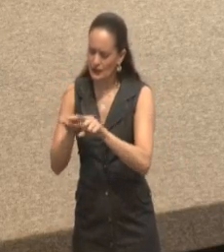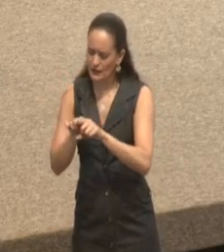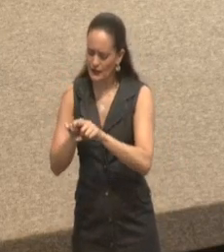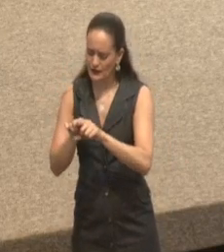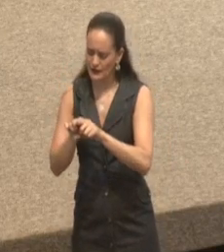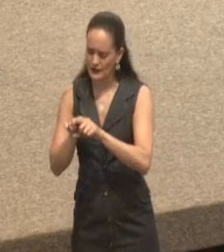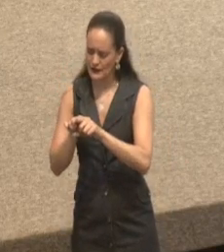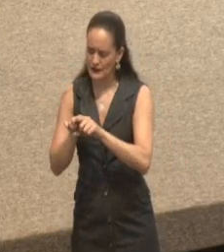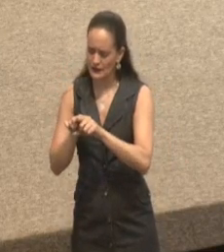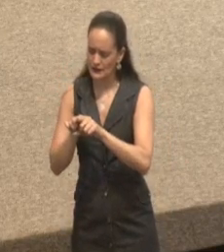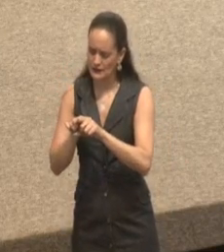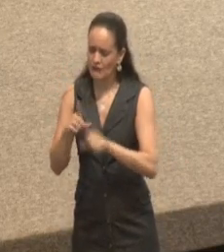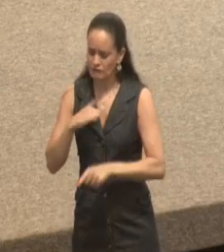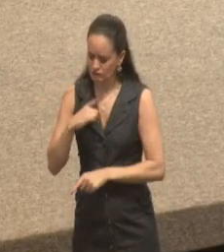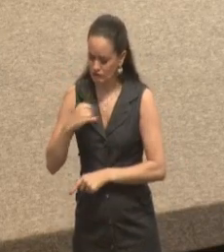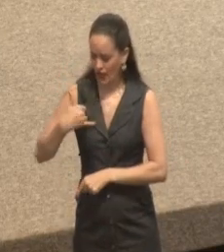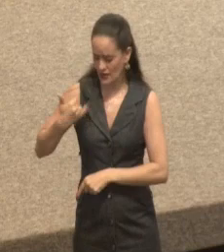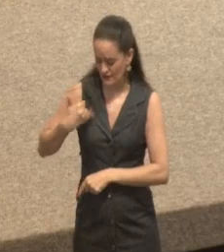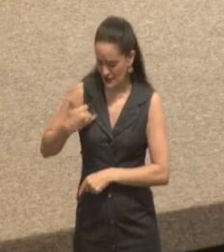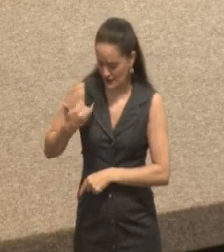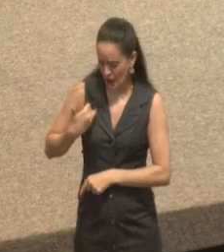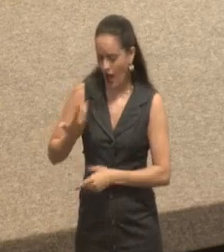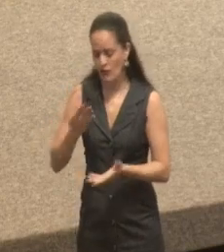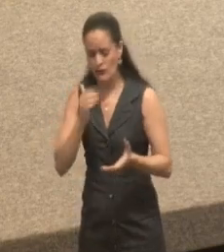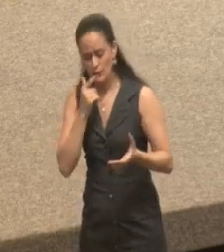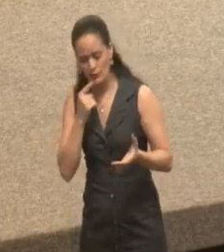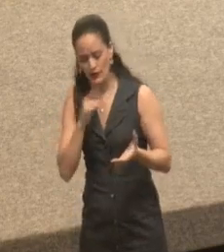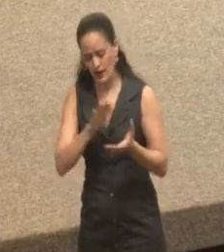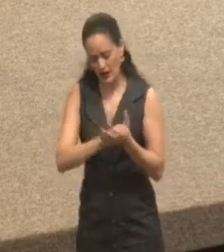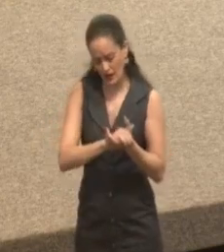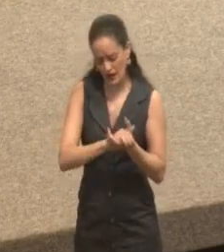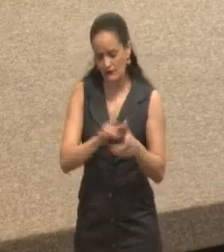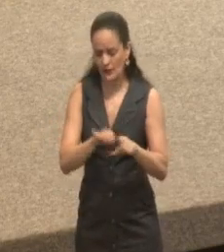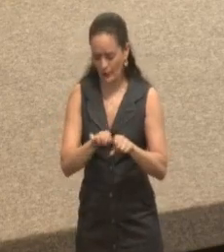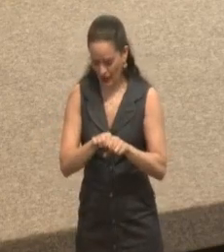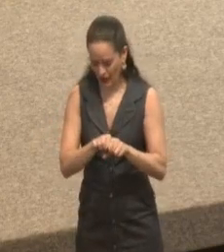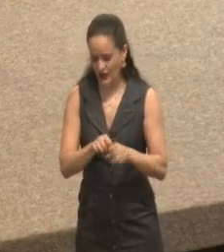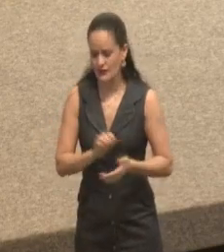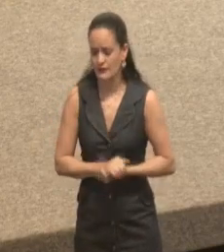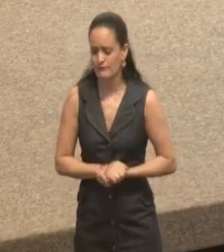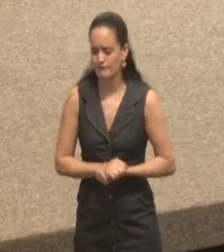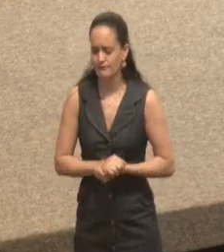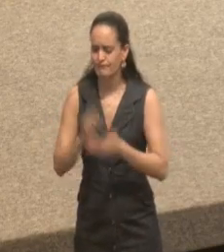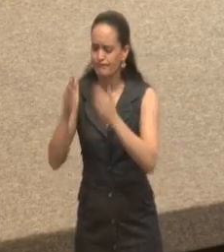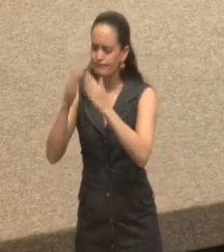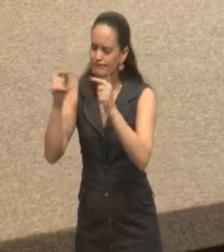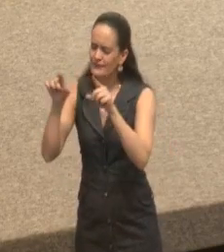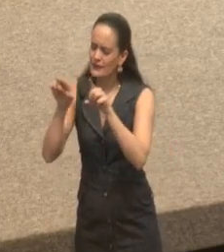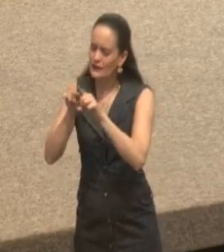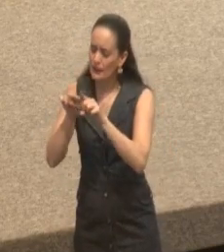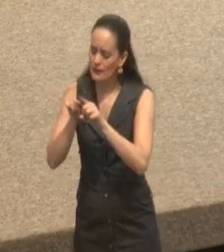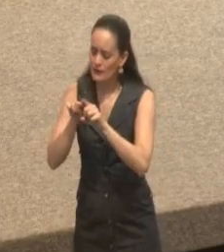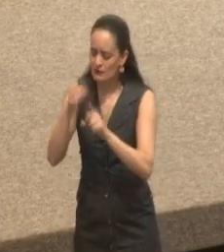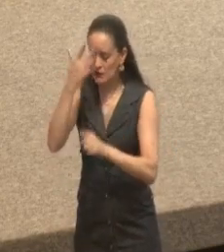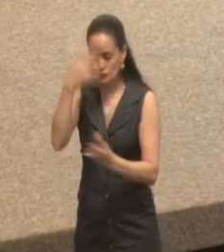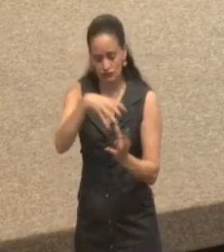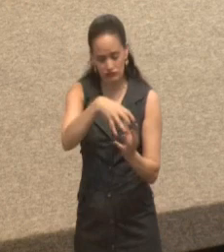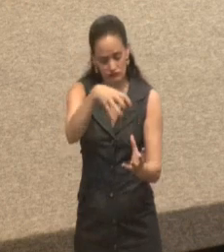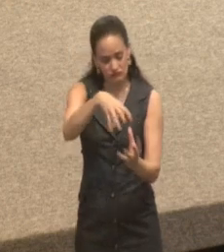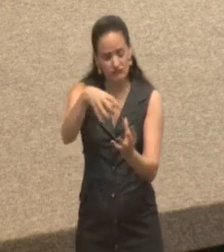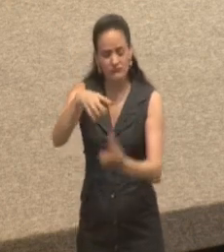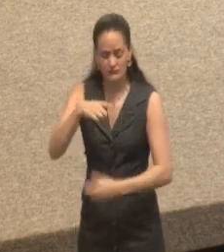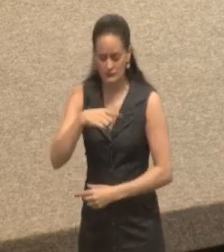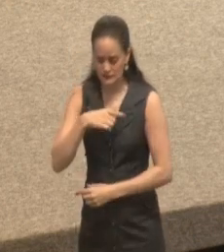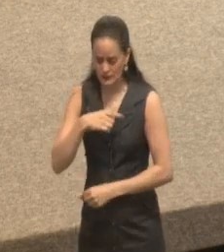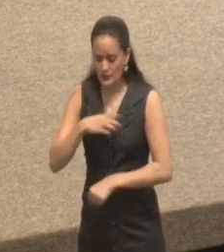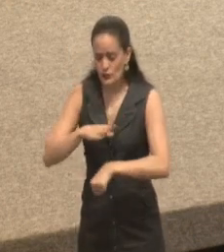estão completando aniversário de casamento. Muito obrigado, Senhor. Nós queremos pedir pelos nossos idosos, ó Pai. Muito obrigado